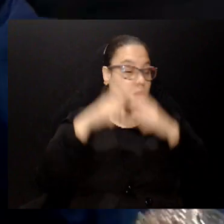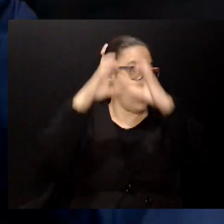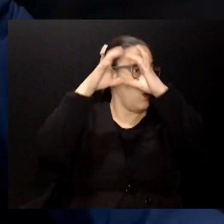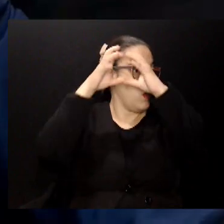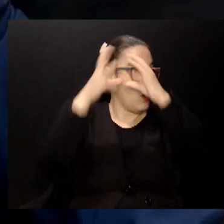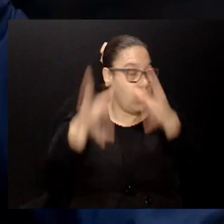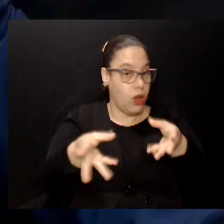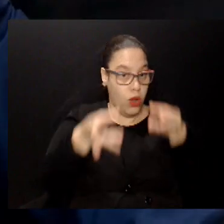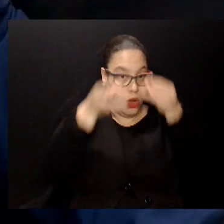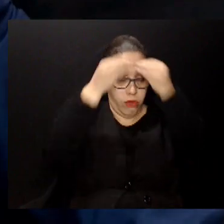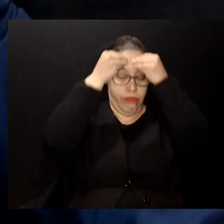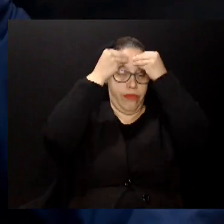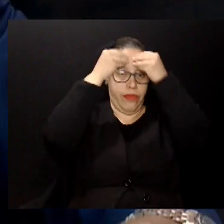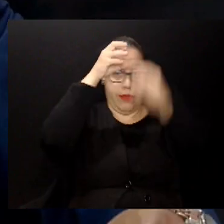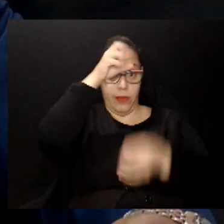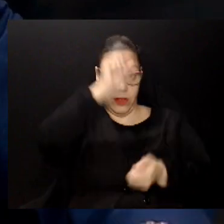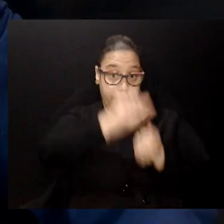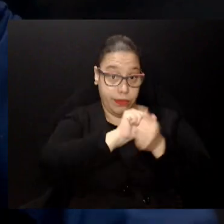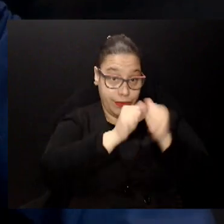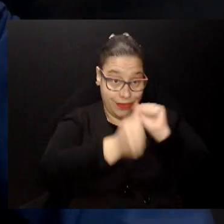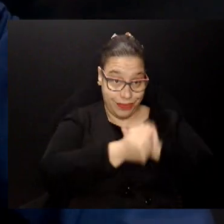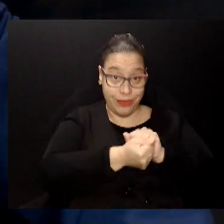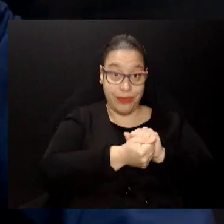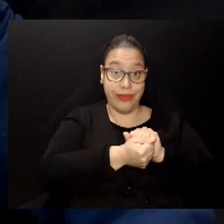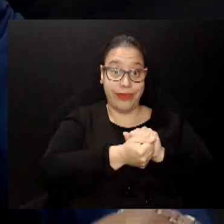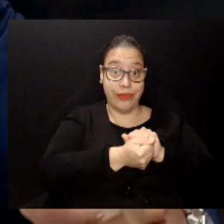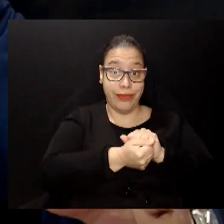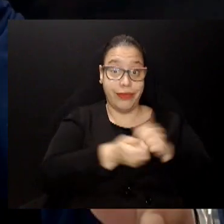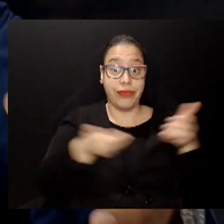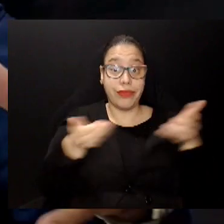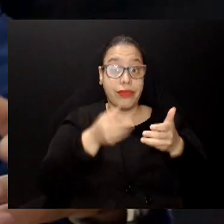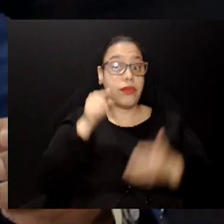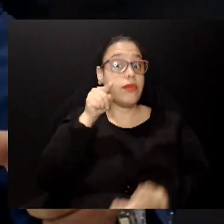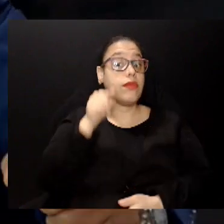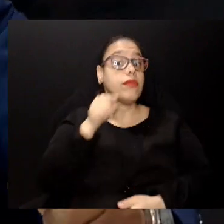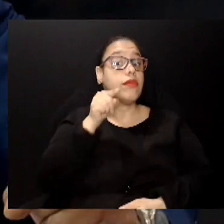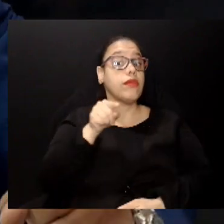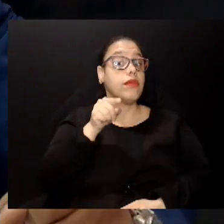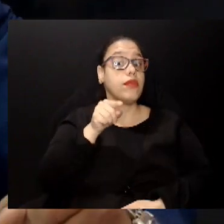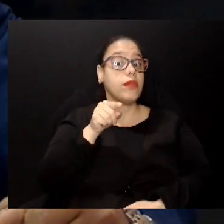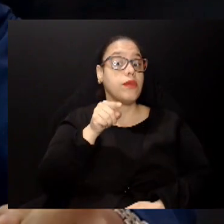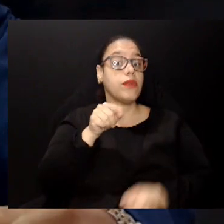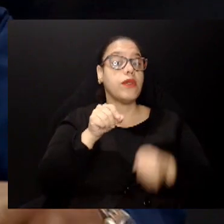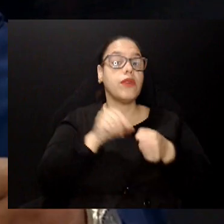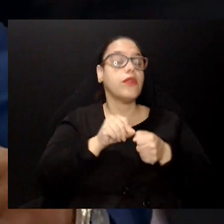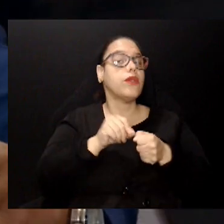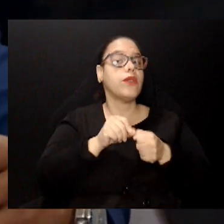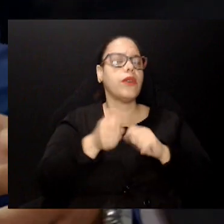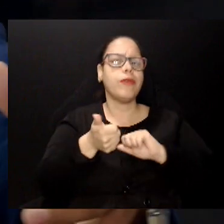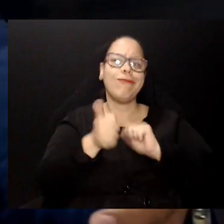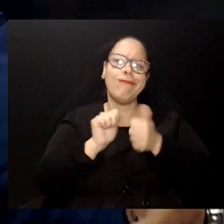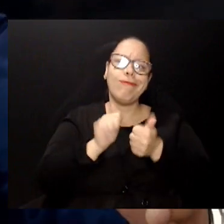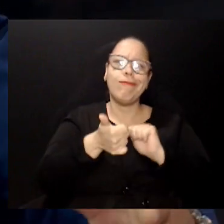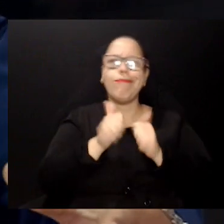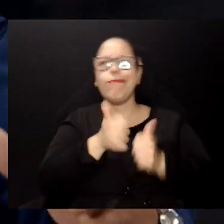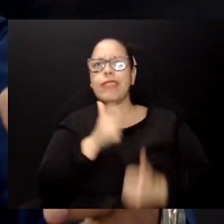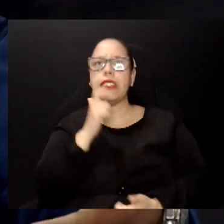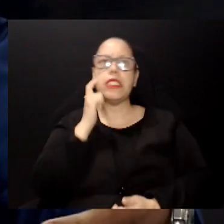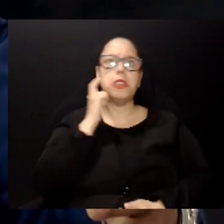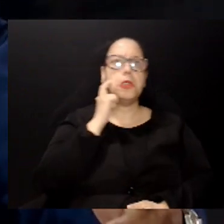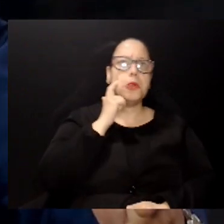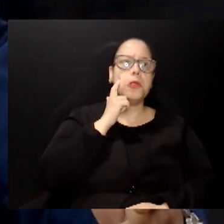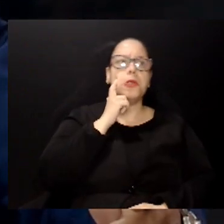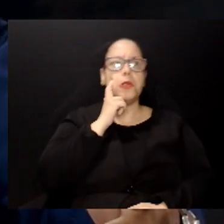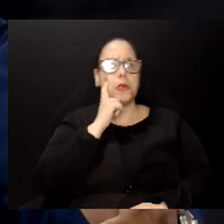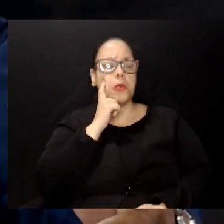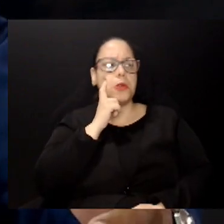moldou àquela questão. Agora, quando você faz uma autoanálise, quando você começa a perceber,